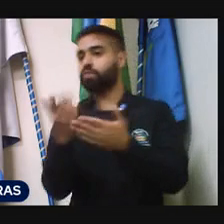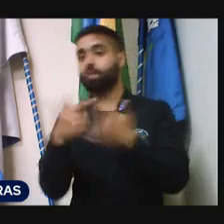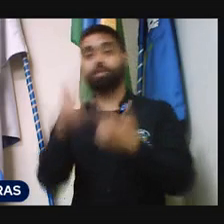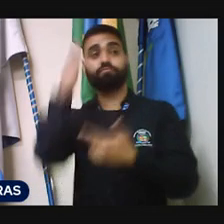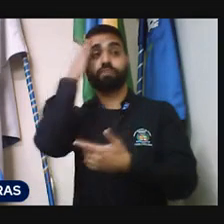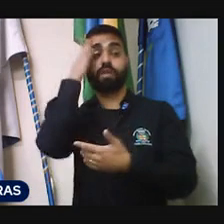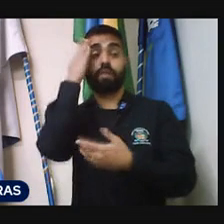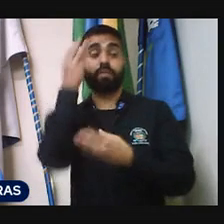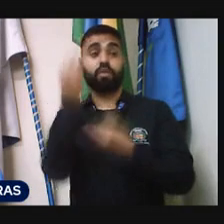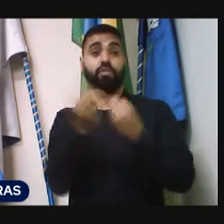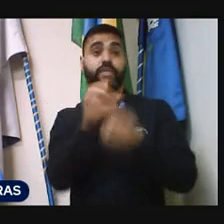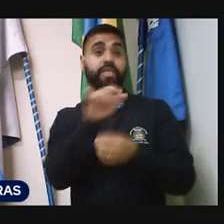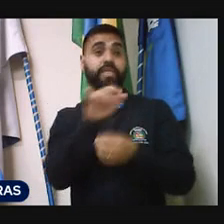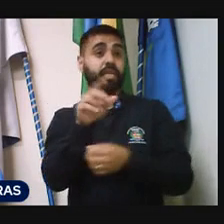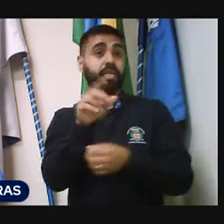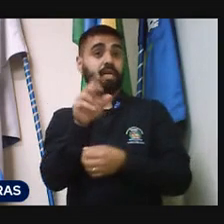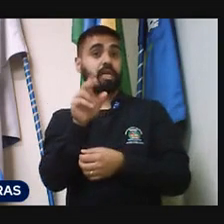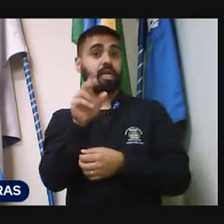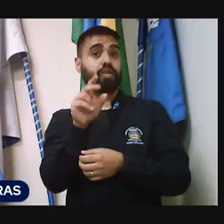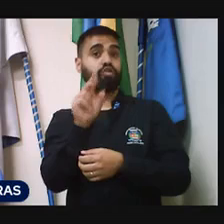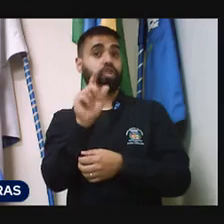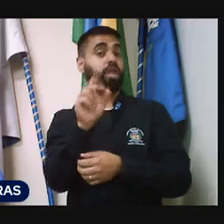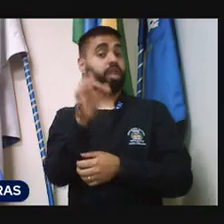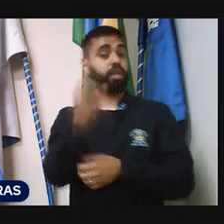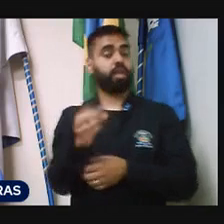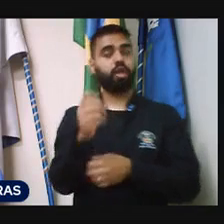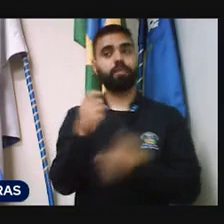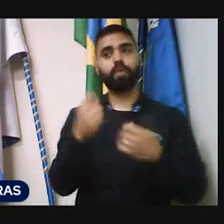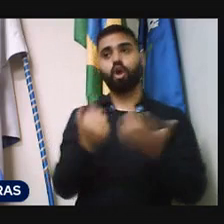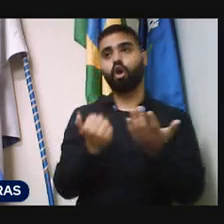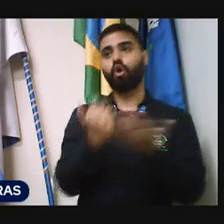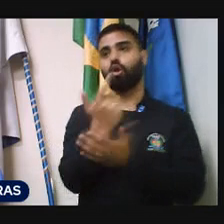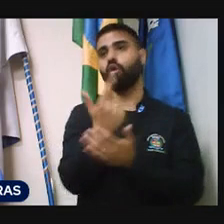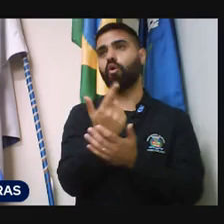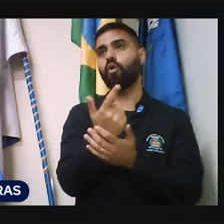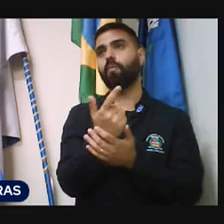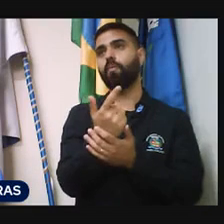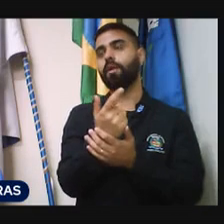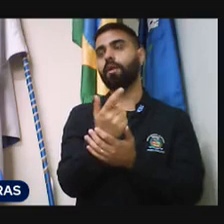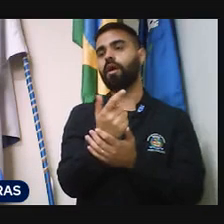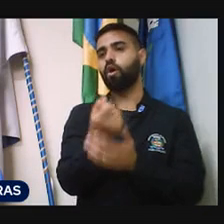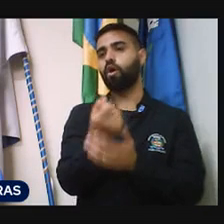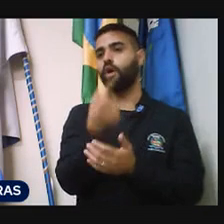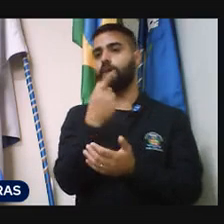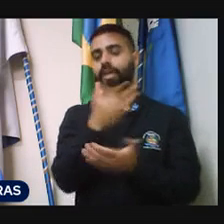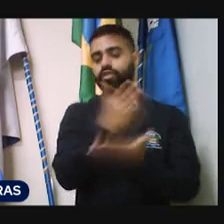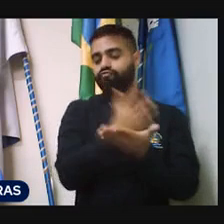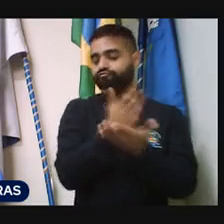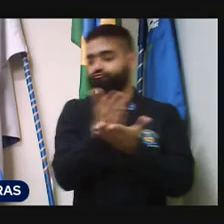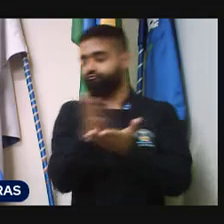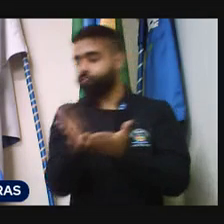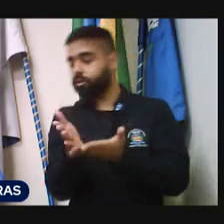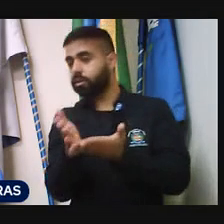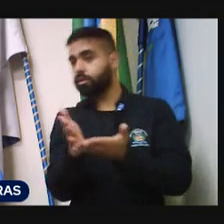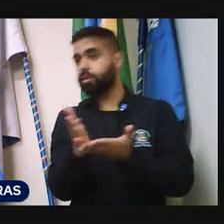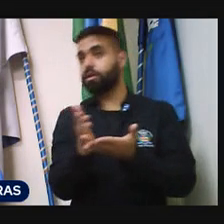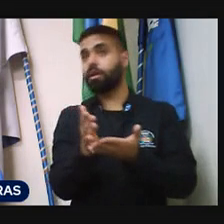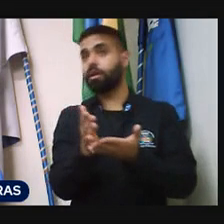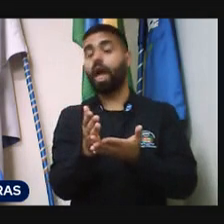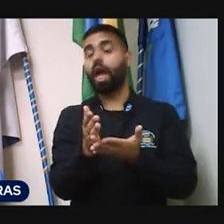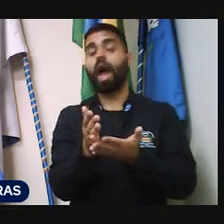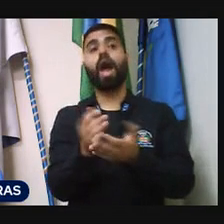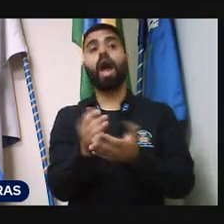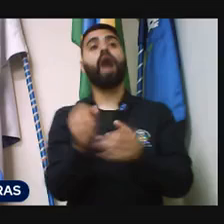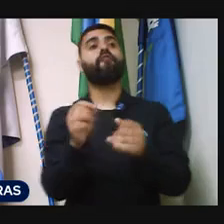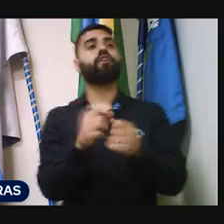se ia sair certinho no começo do mês para a gente ter que comprar os medicamentos parcelar os boletos né e quando foi